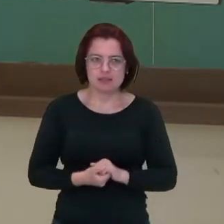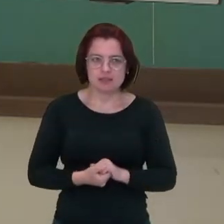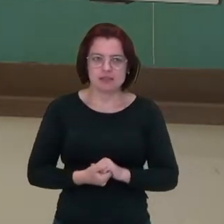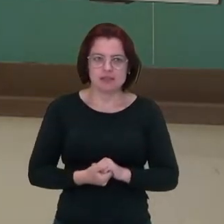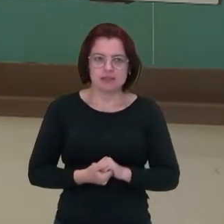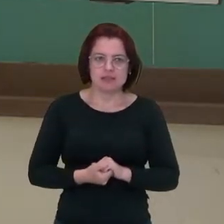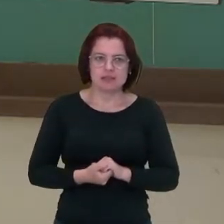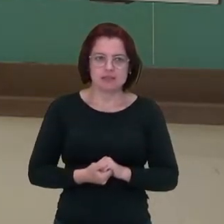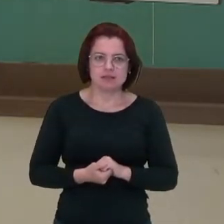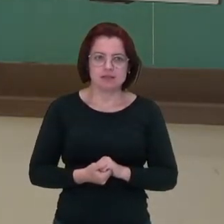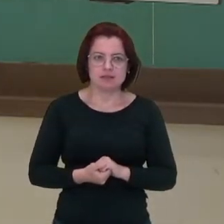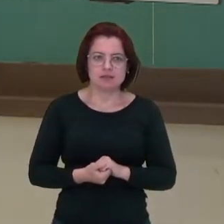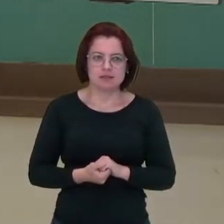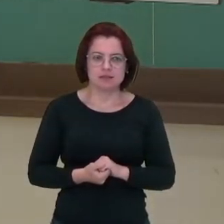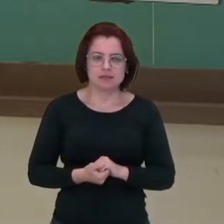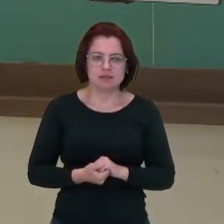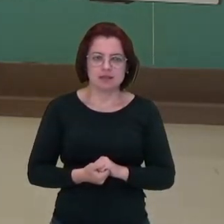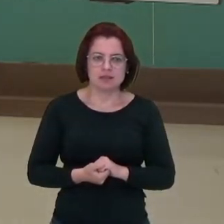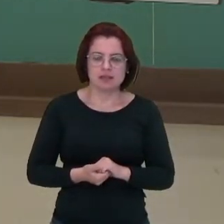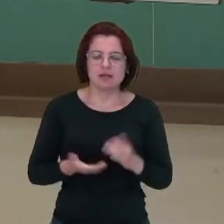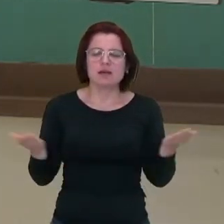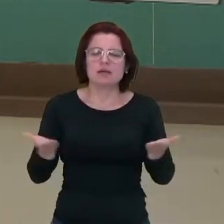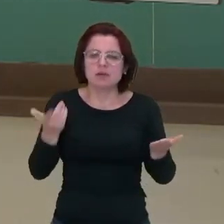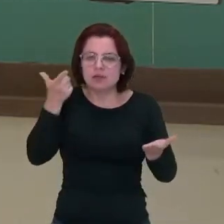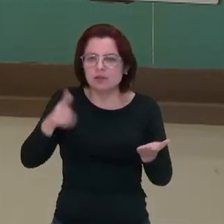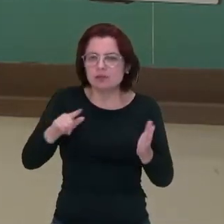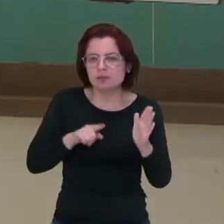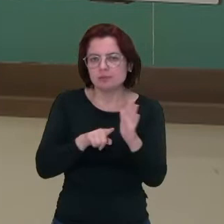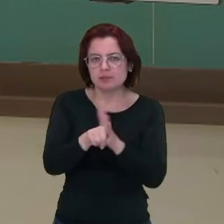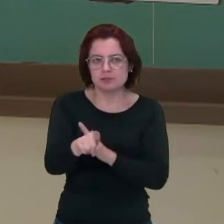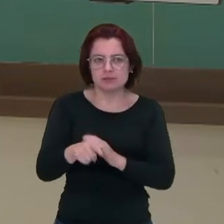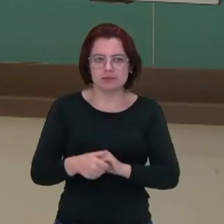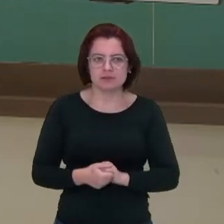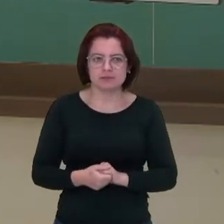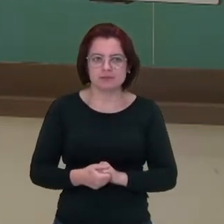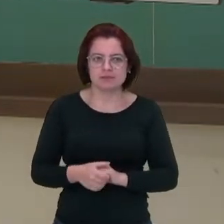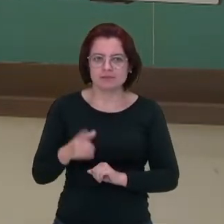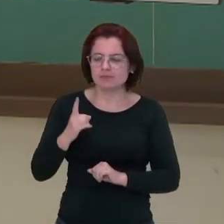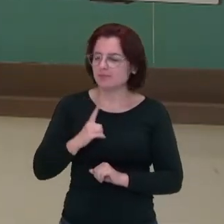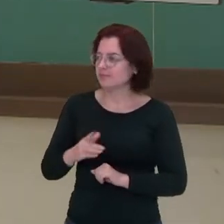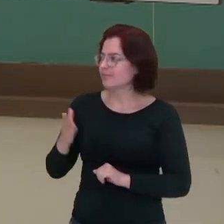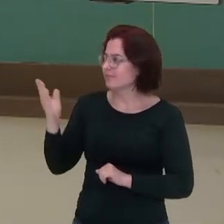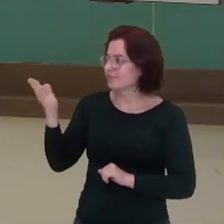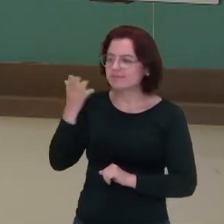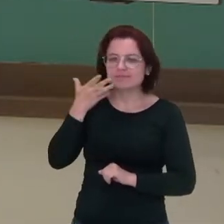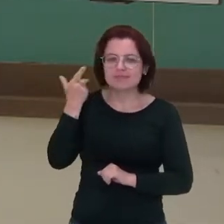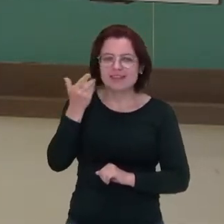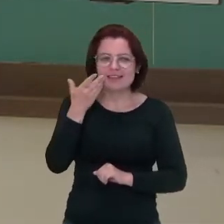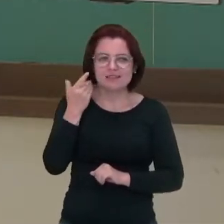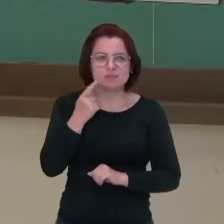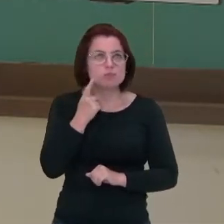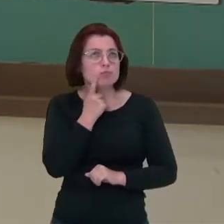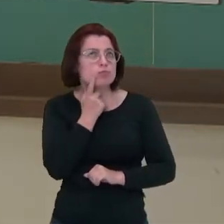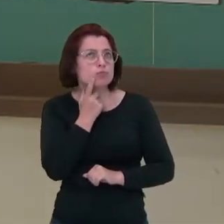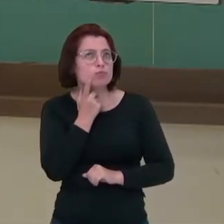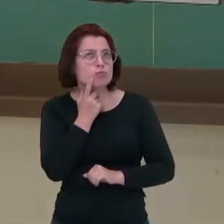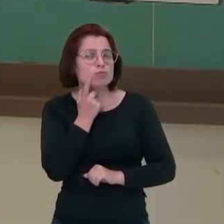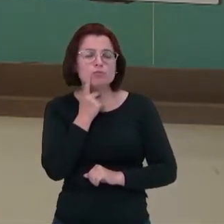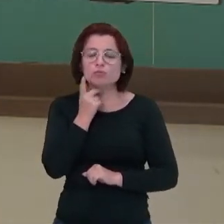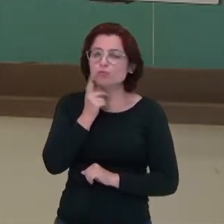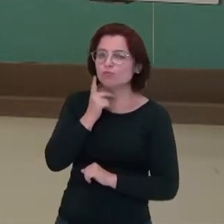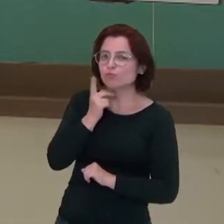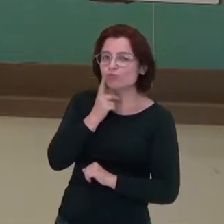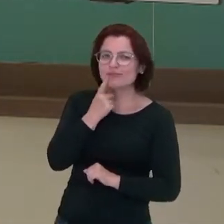passivo financeiro? Agora vem a outra pergunta, né? Até tá a carinha aqui, ó, do bendito do gatinho aqui, ó, pensativo